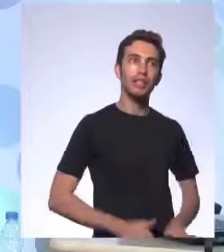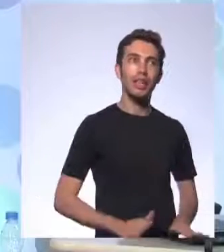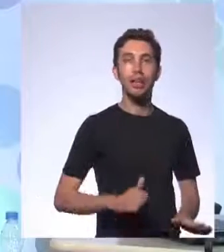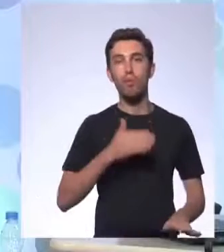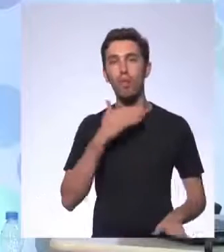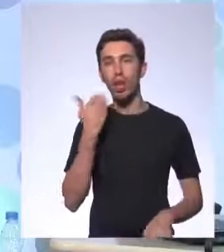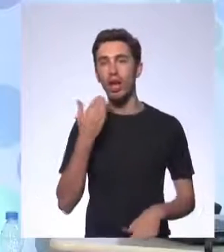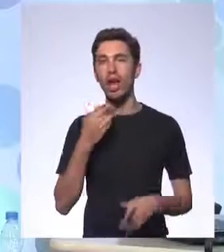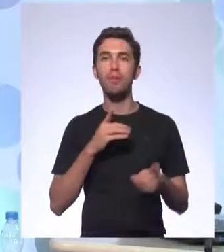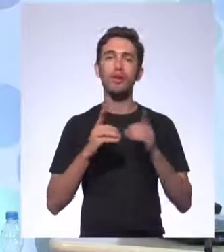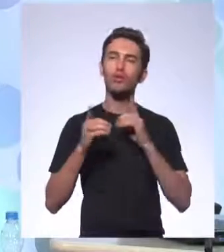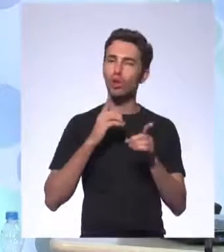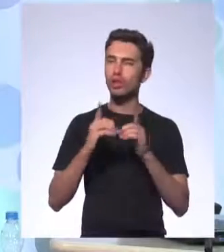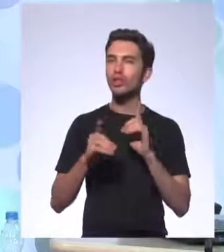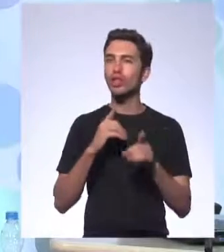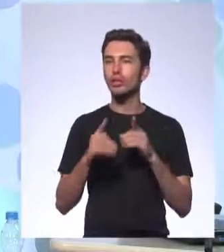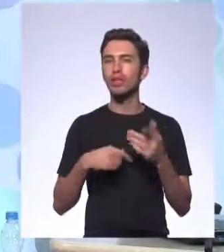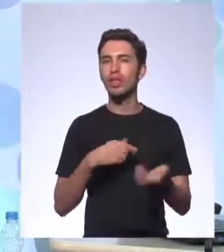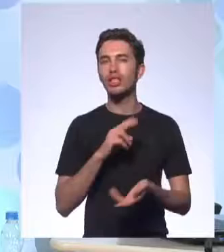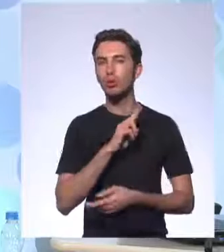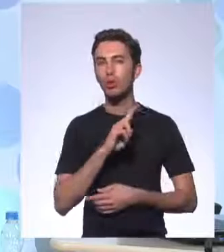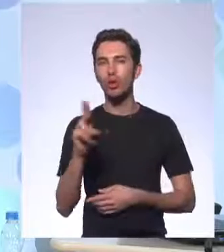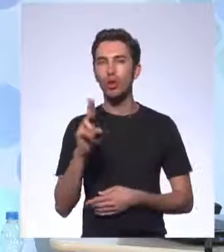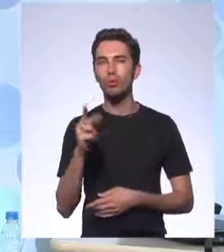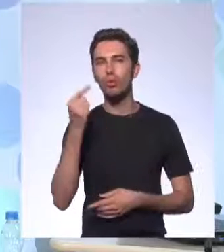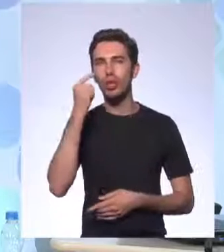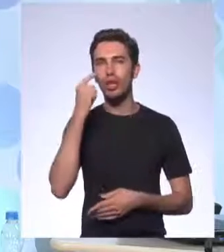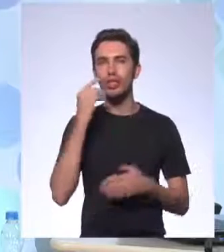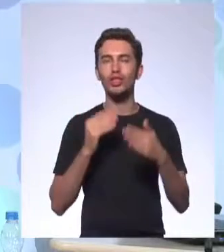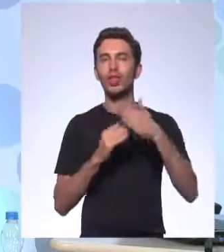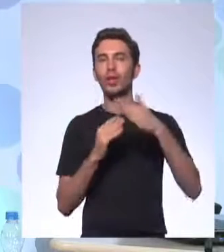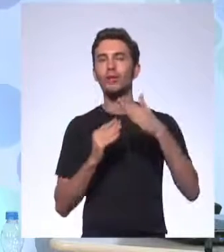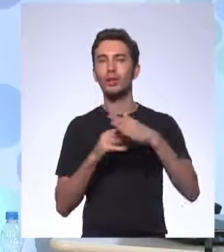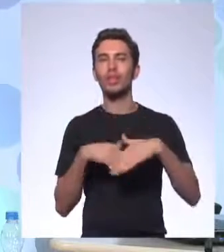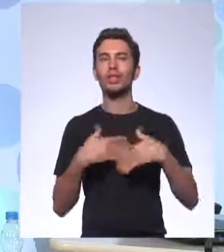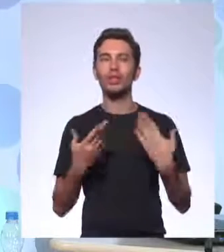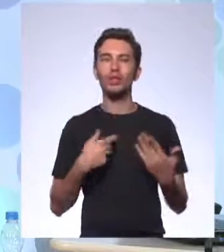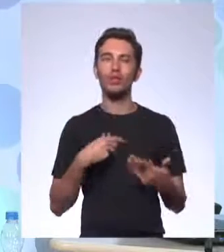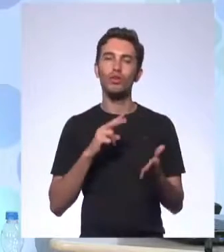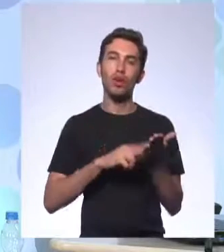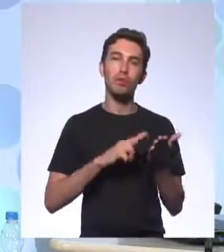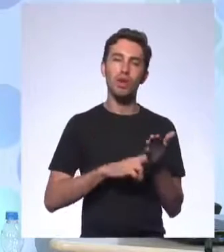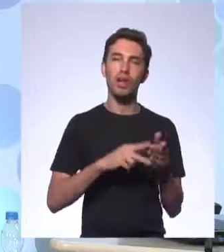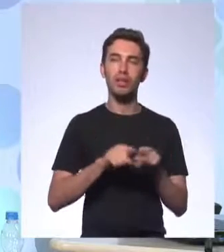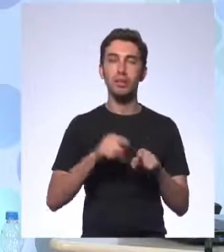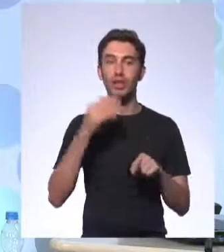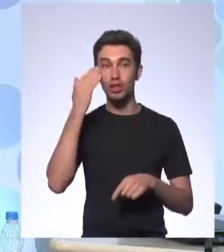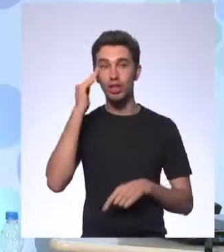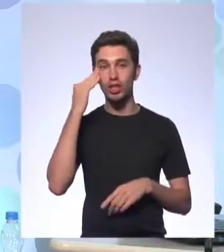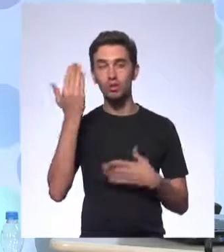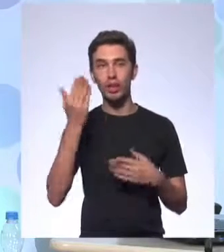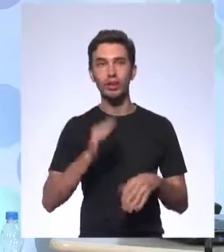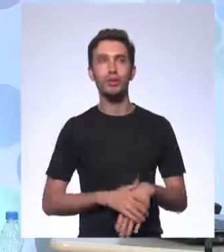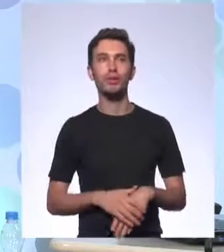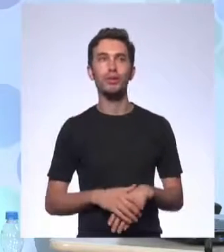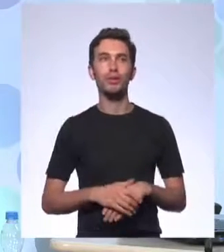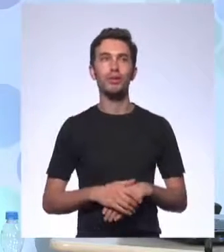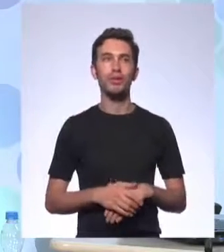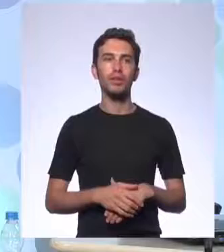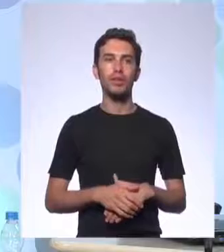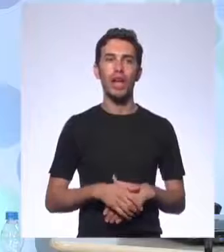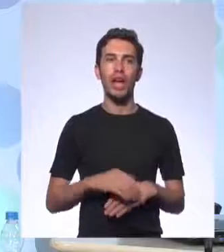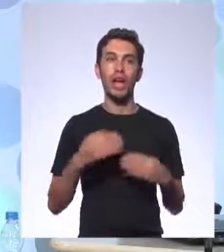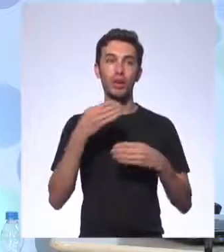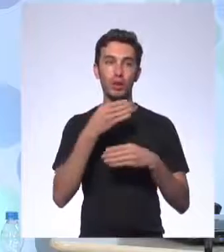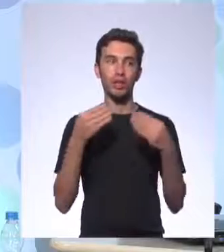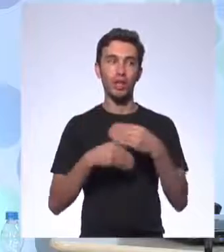é uma coisa dinâmica que a gente coloca esse nome pela limitação humana que a gente tem, tanto de vocabulário quanto de entendimento, né? O próximo slide